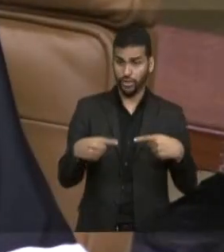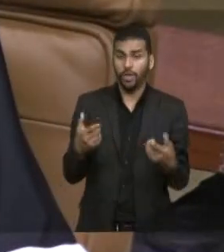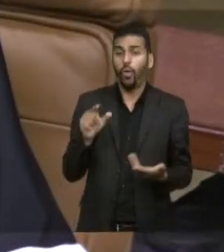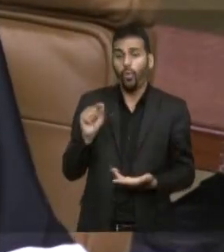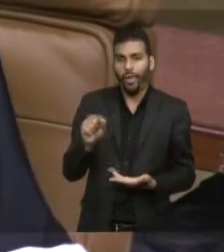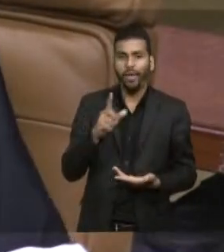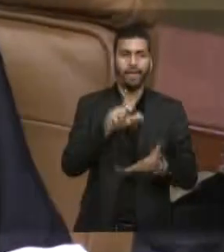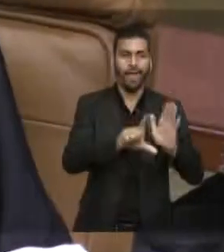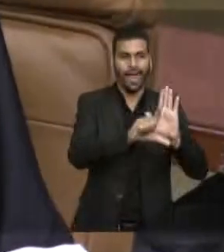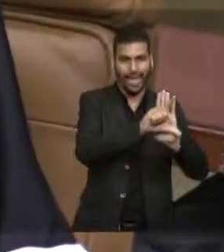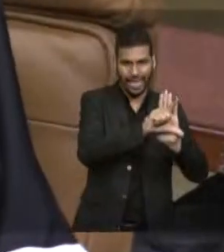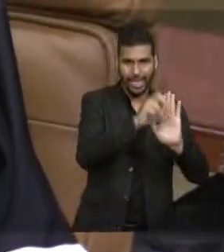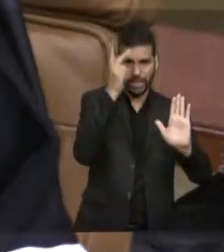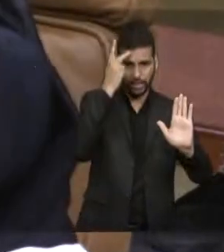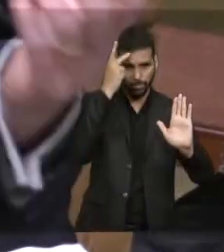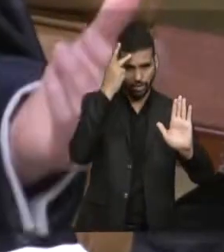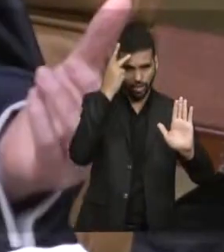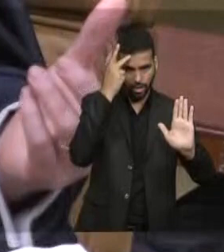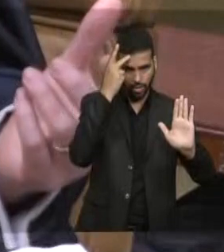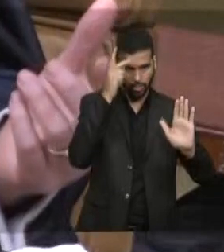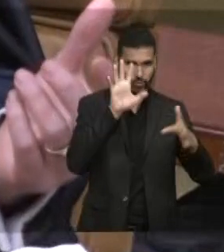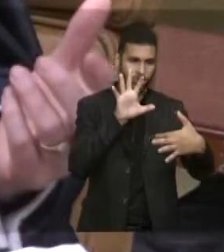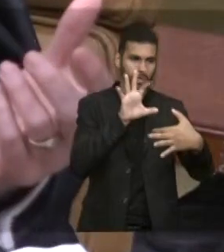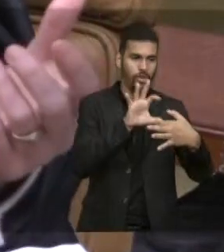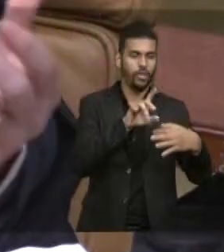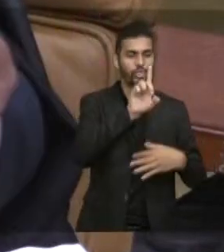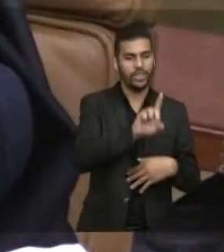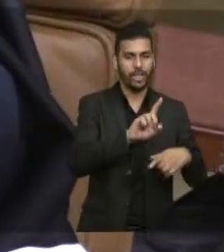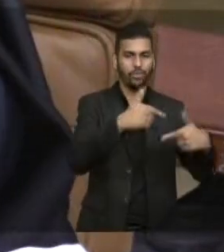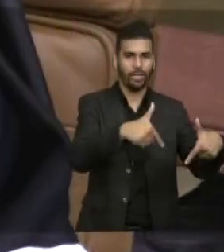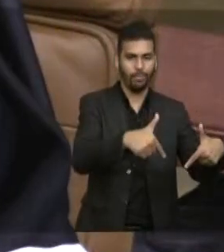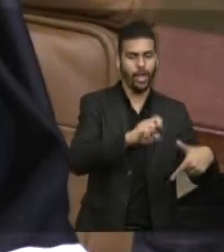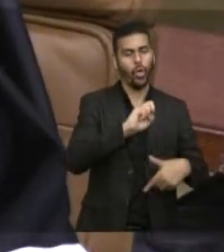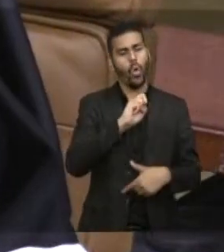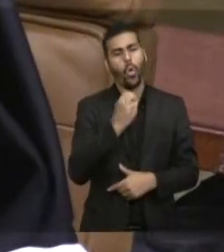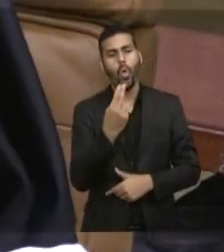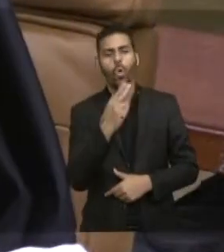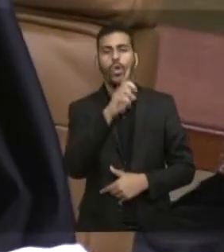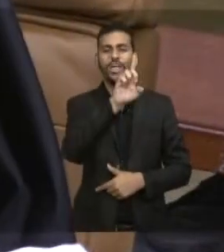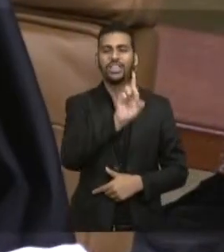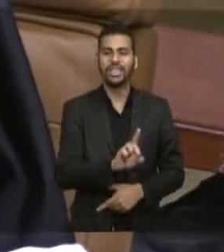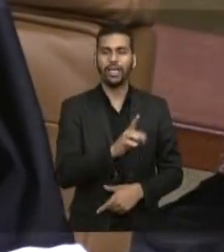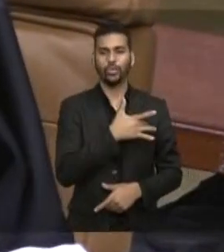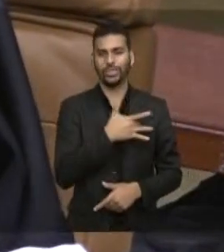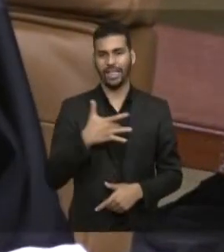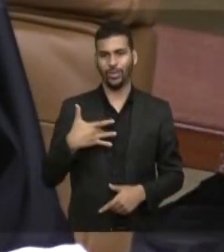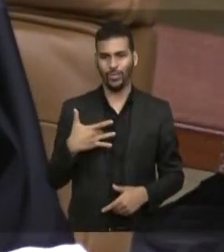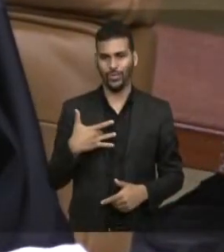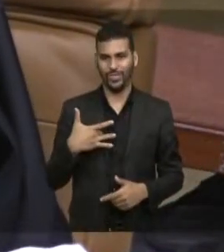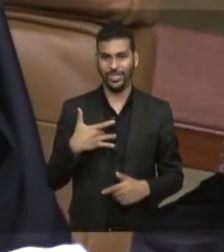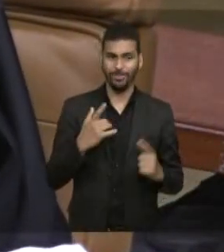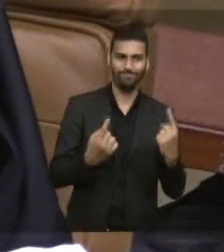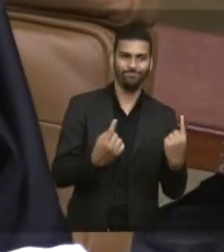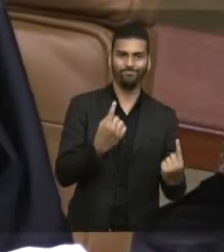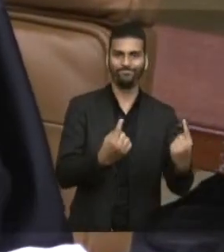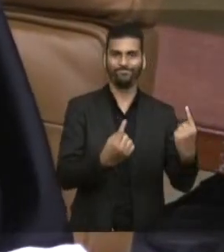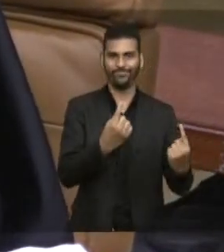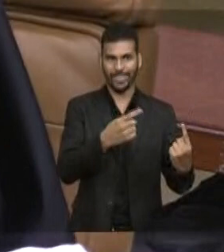Paulista tratou de Direito de trabalho ou direito de saúde e embora